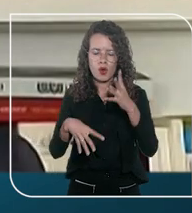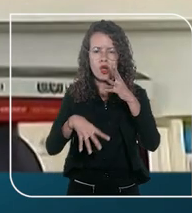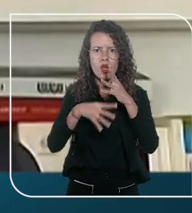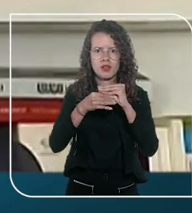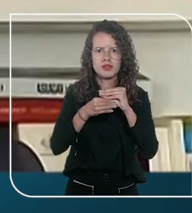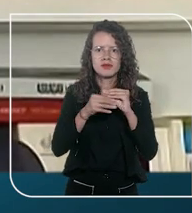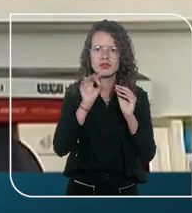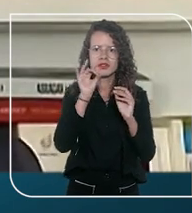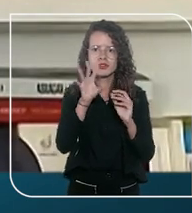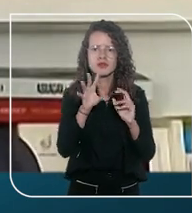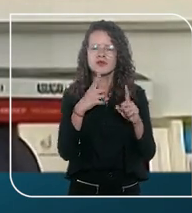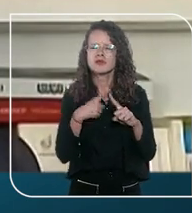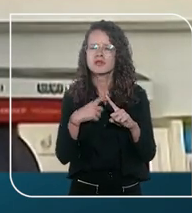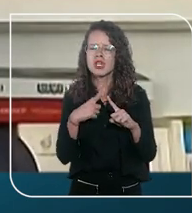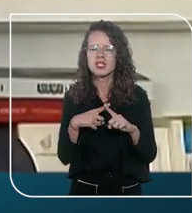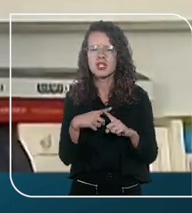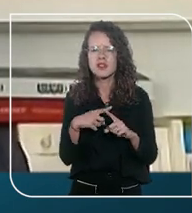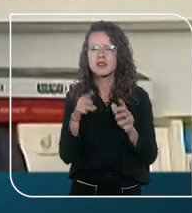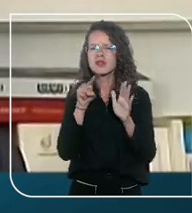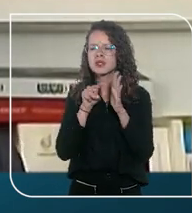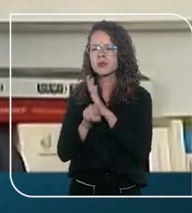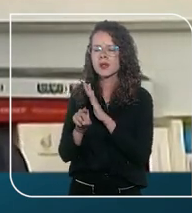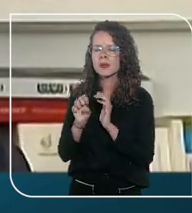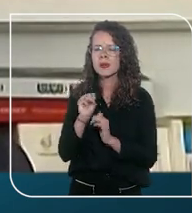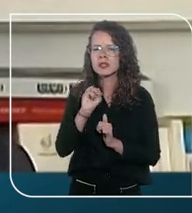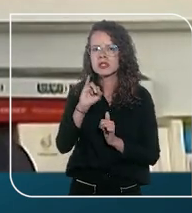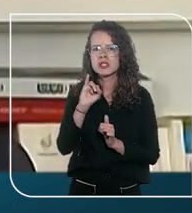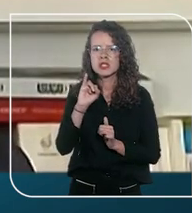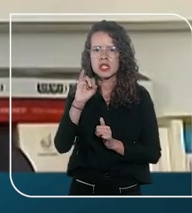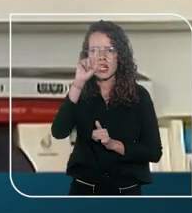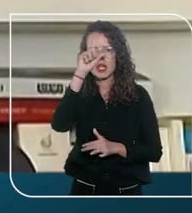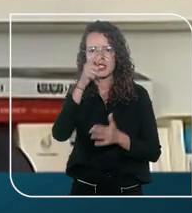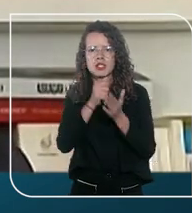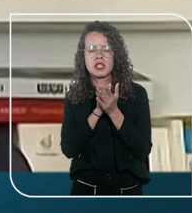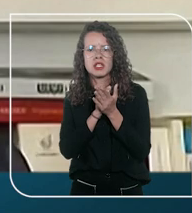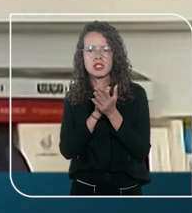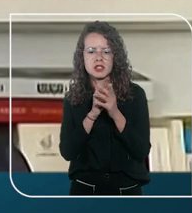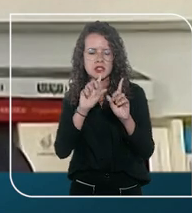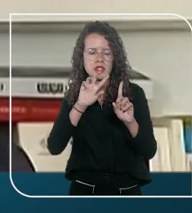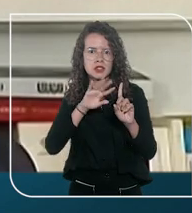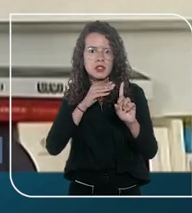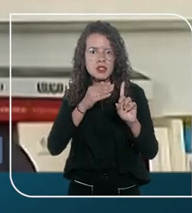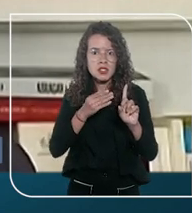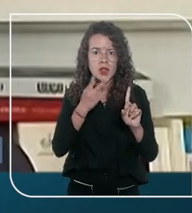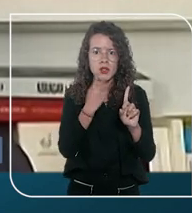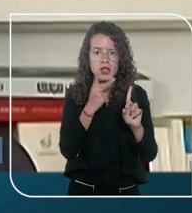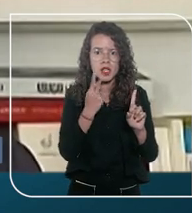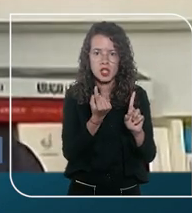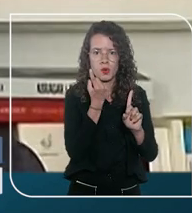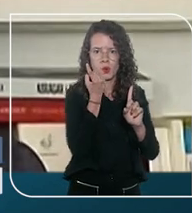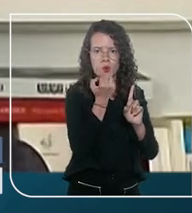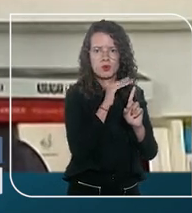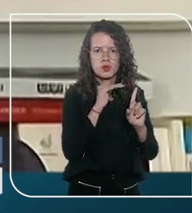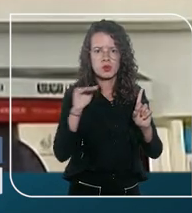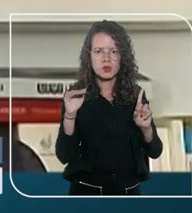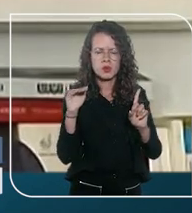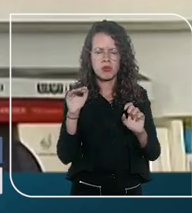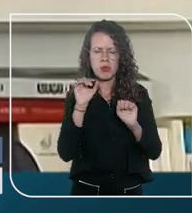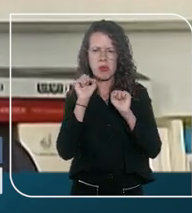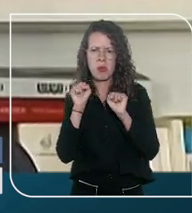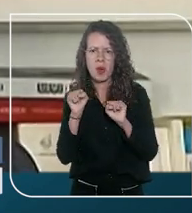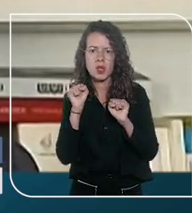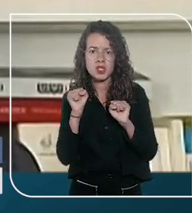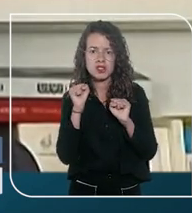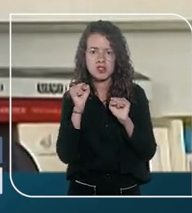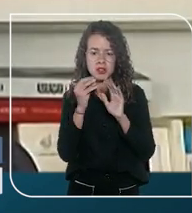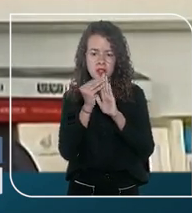engano, havia sido questionado sobre o fato de as decisões monocráticas, né, poderem alcançar ou servirem como